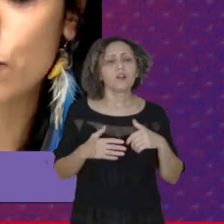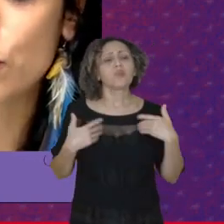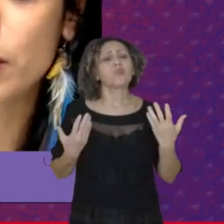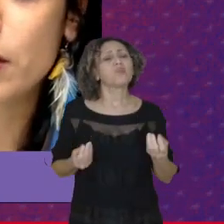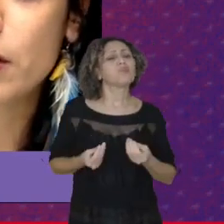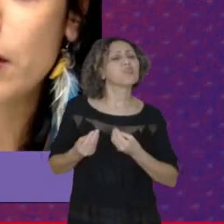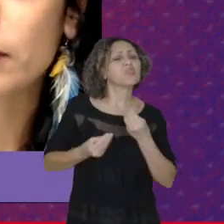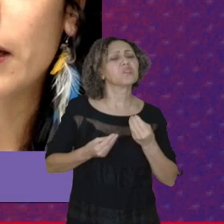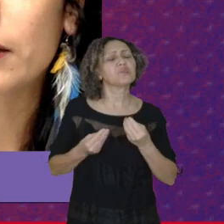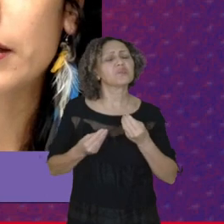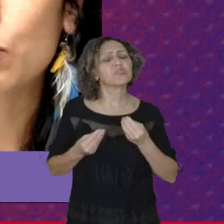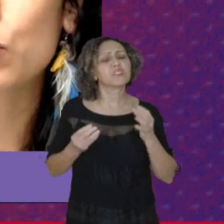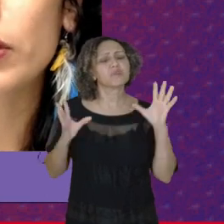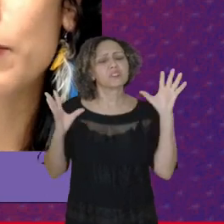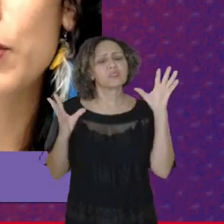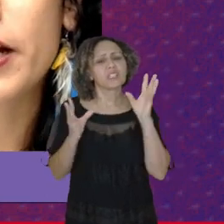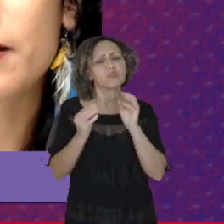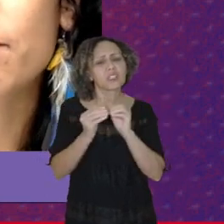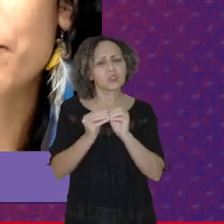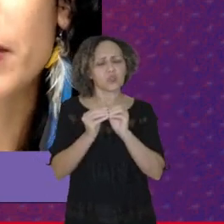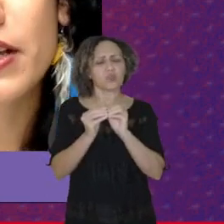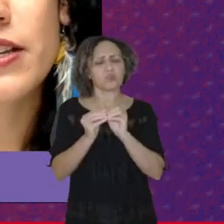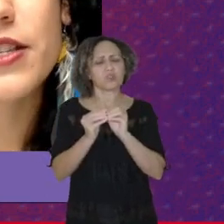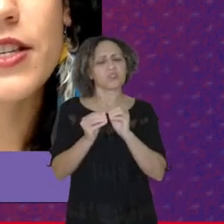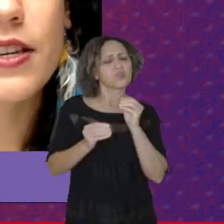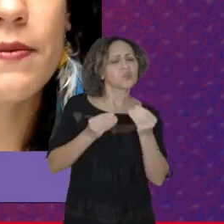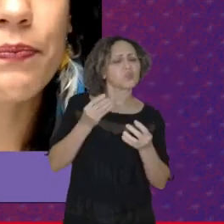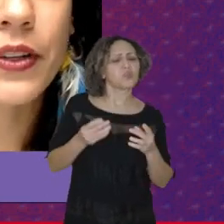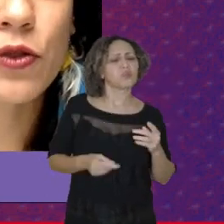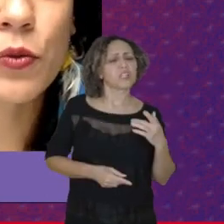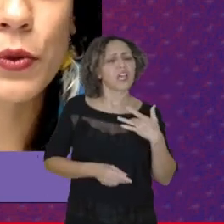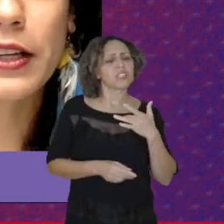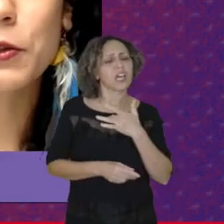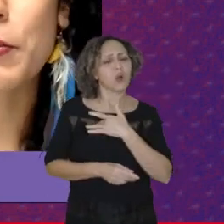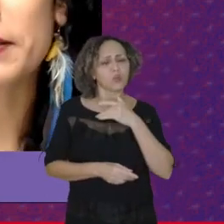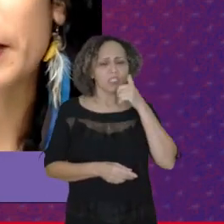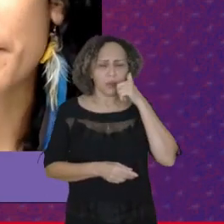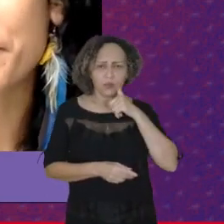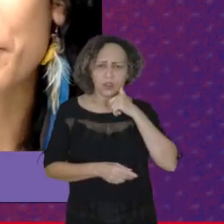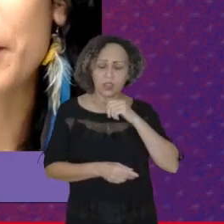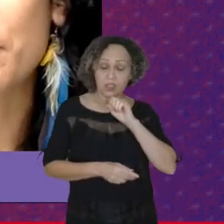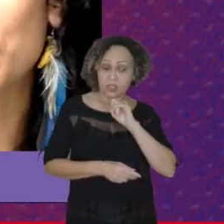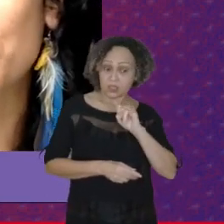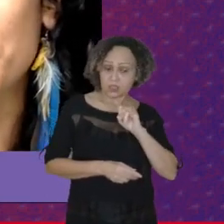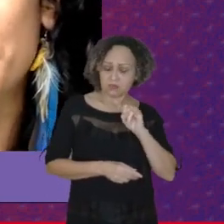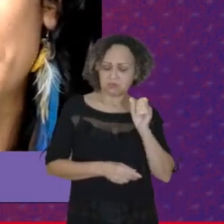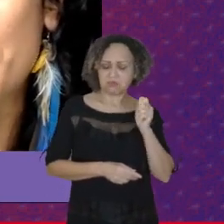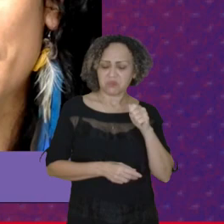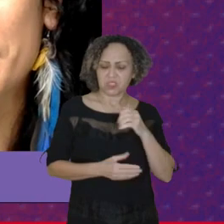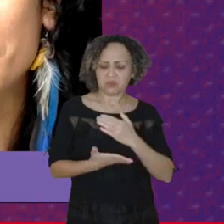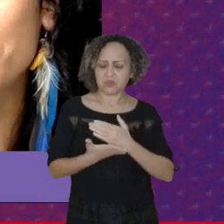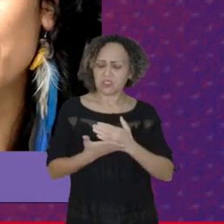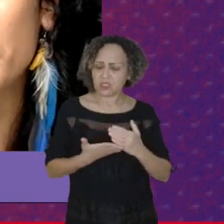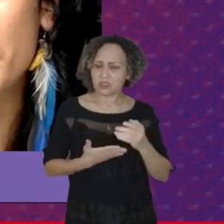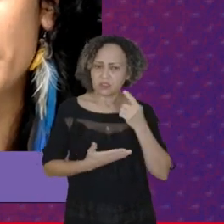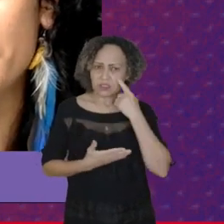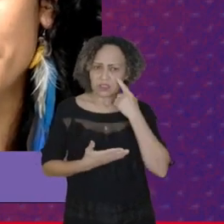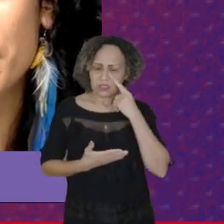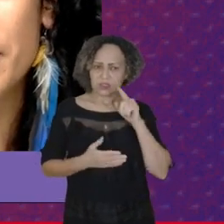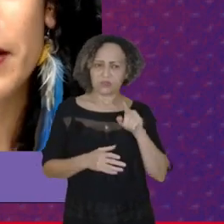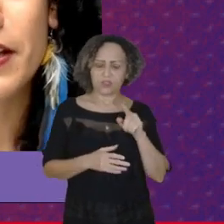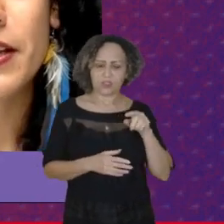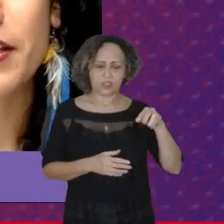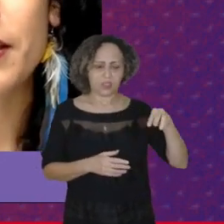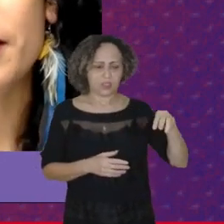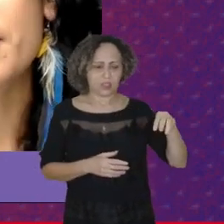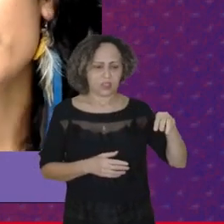a integralidade da saúde da mulher. Se a gente pudesse começar, eu queria muito ouvir primeiro a Maria Flor